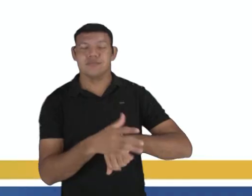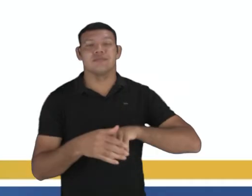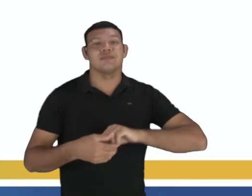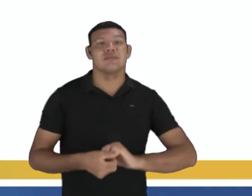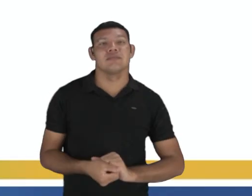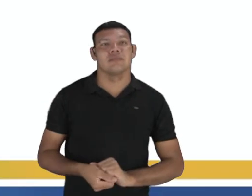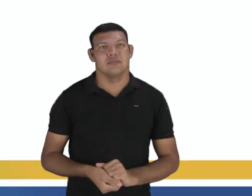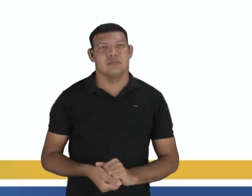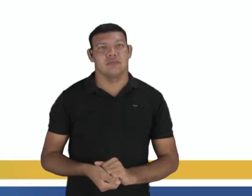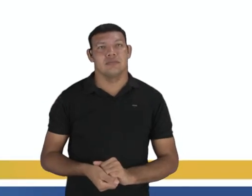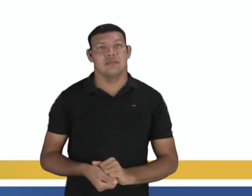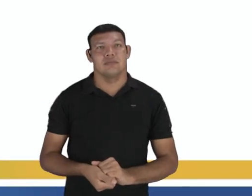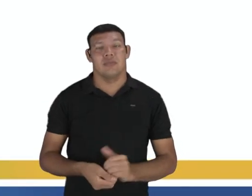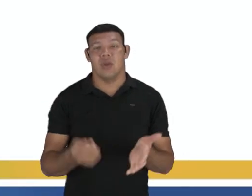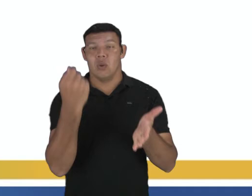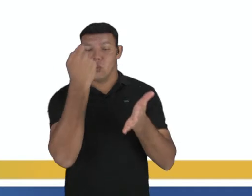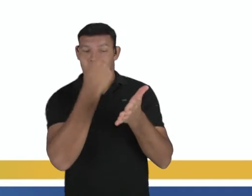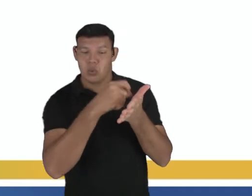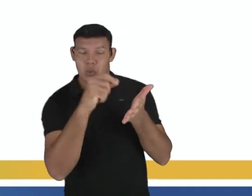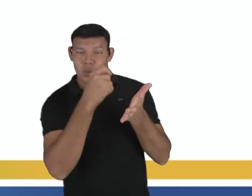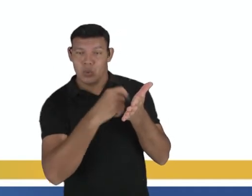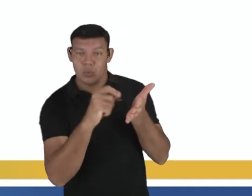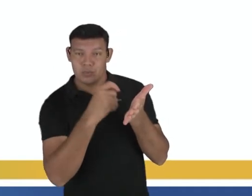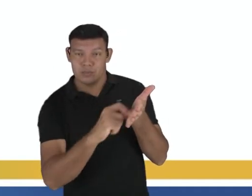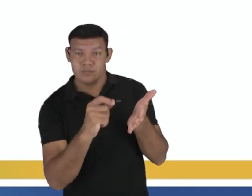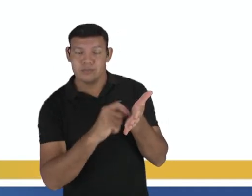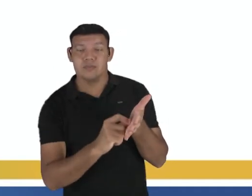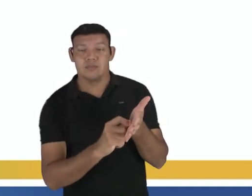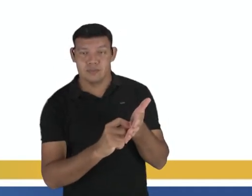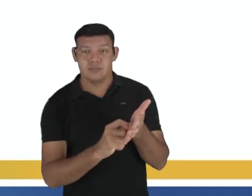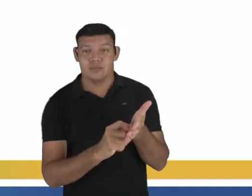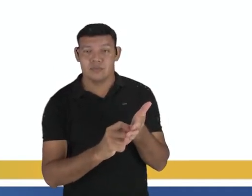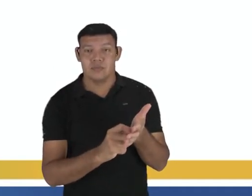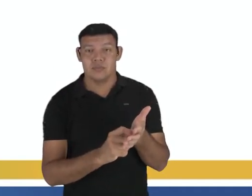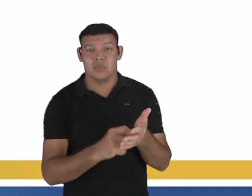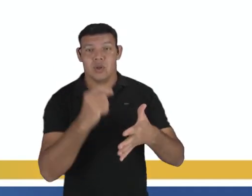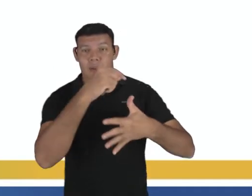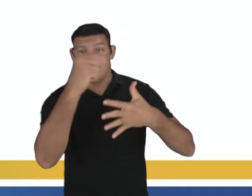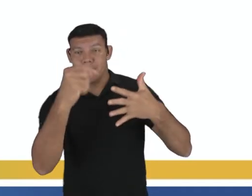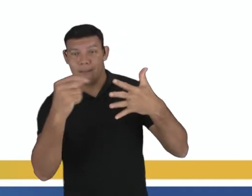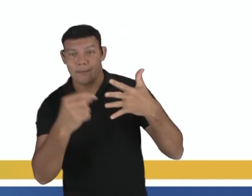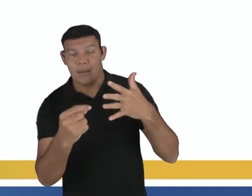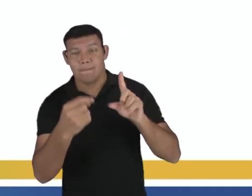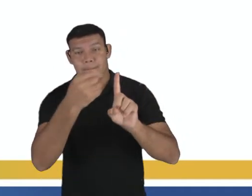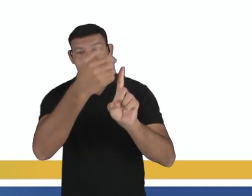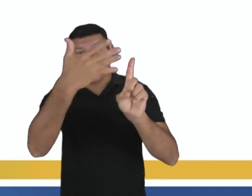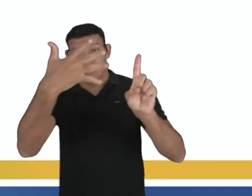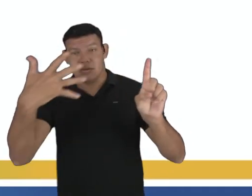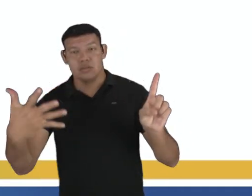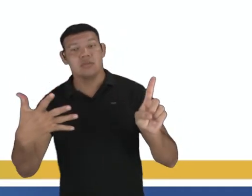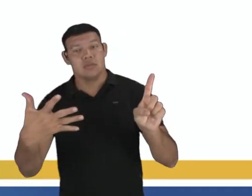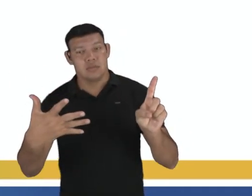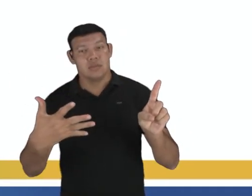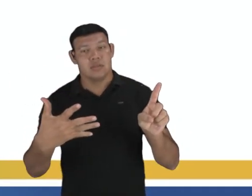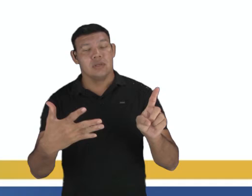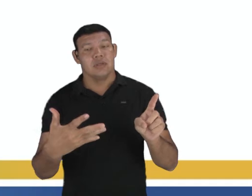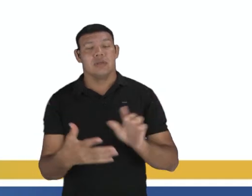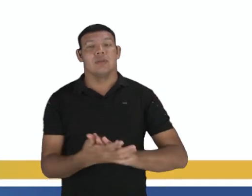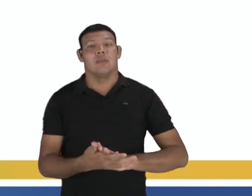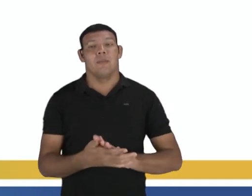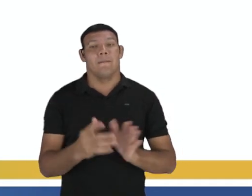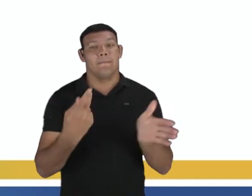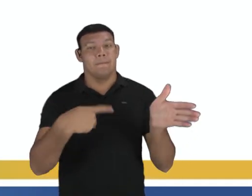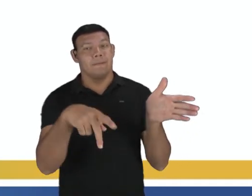lá. Escreva qual é o operador argumentativo presente em cada uma das